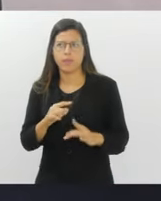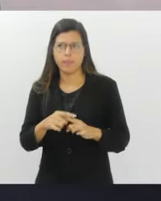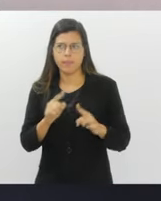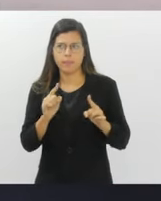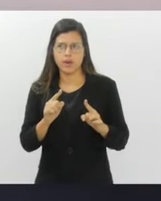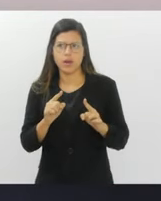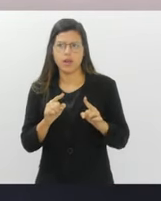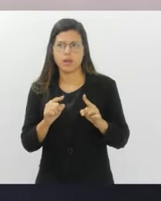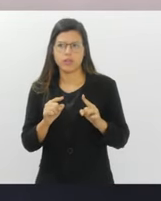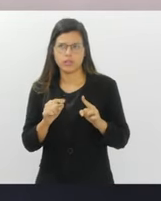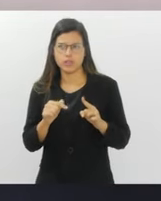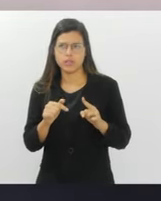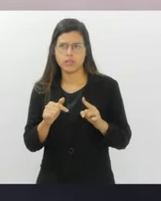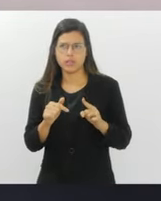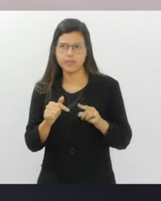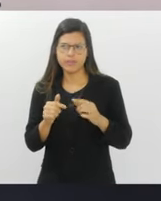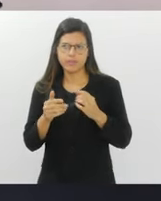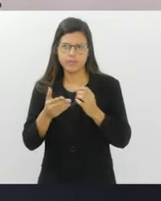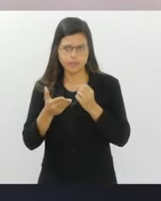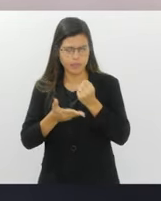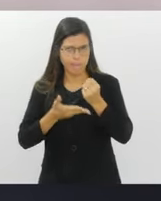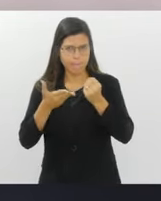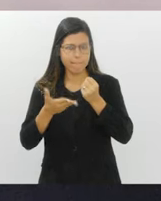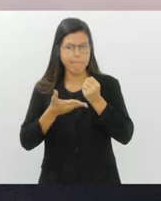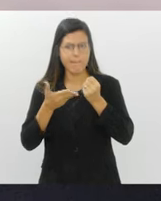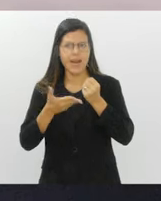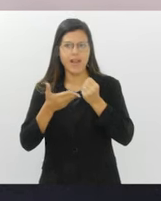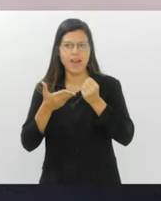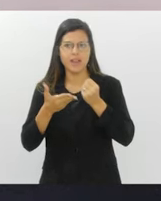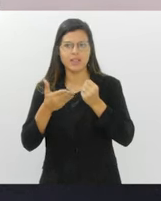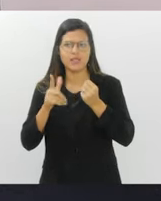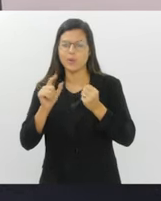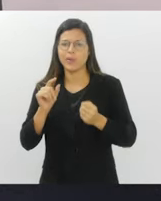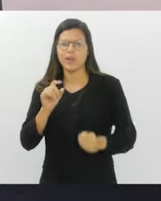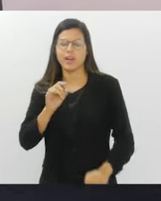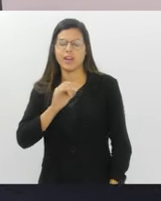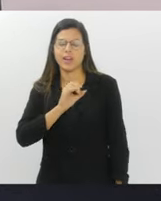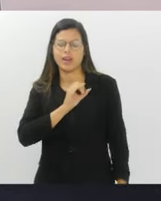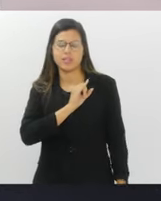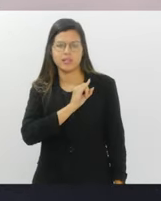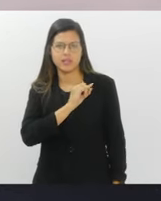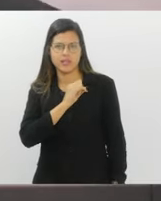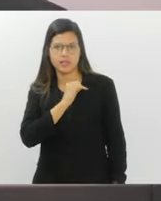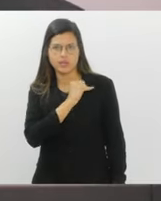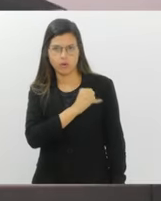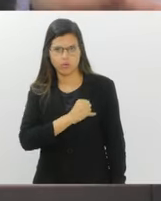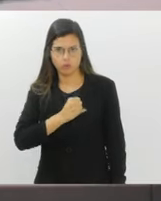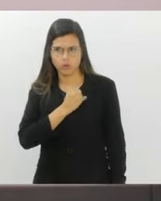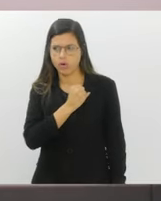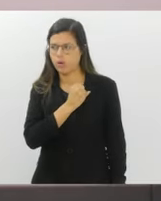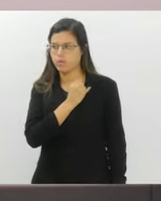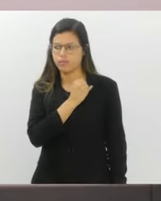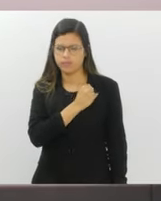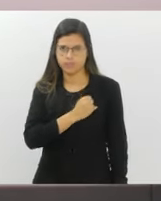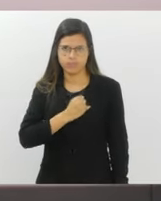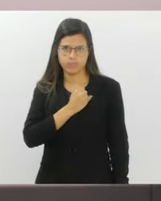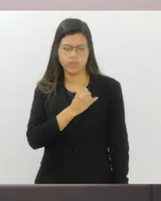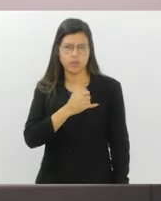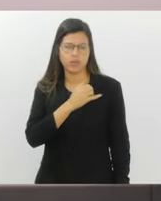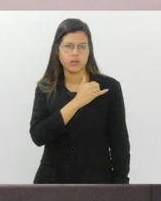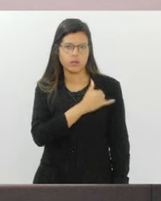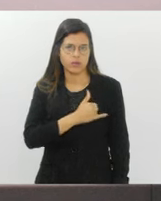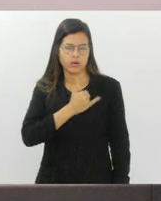base, não, a sua base maior é São João de Meriti. E, por via de consequência,